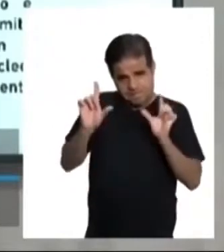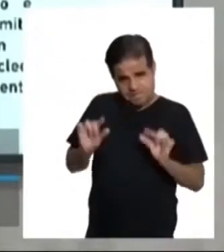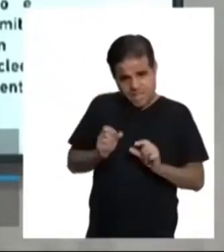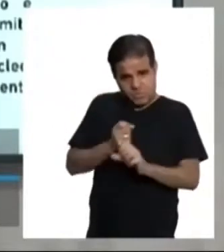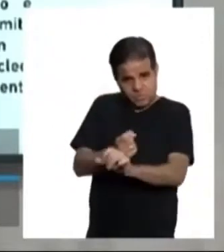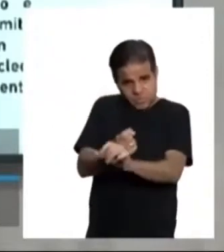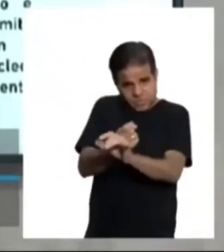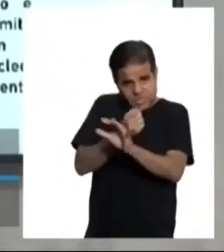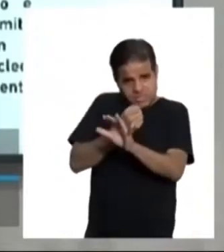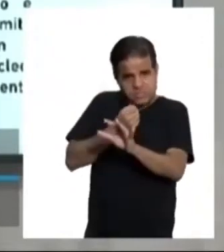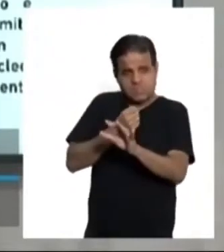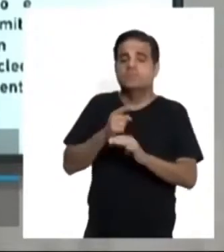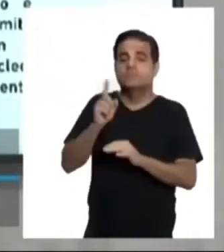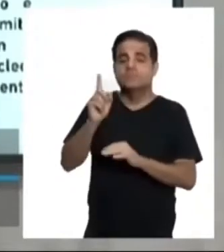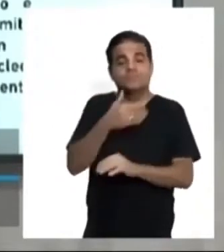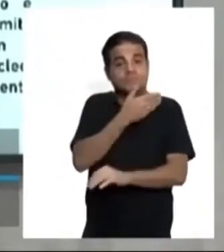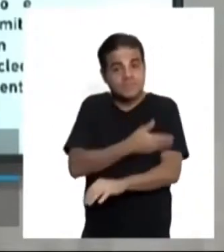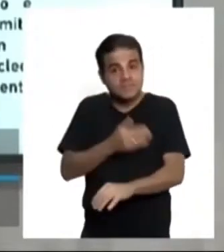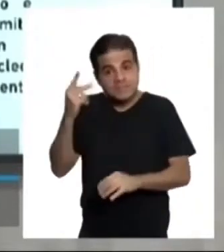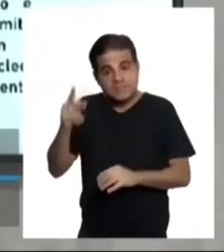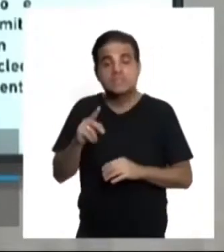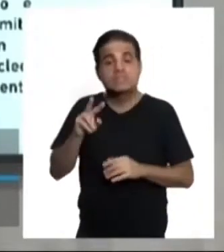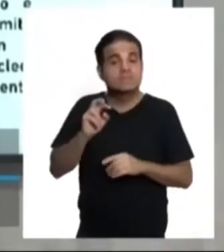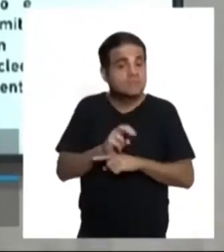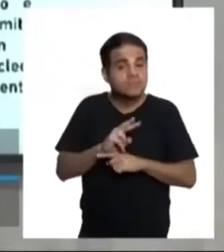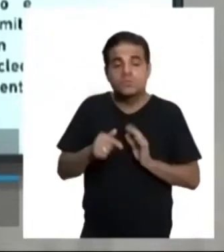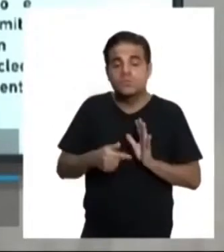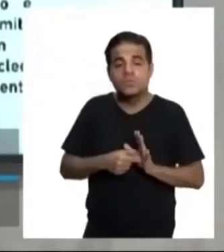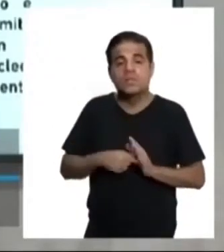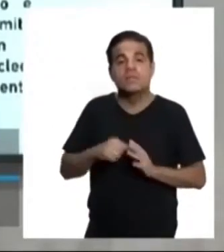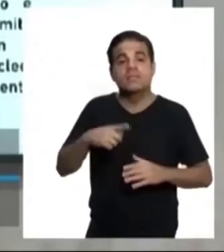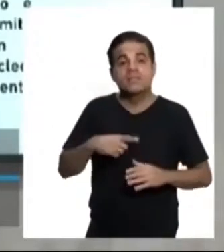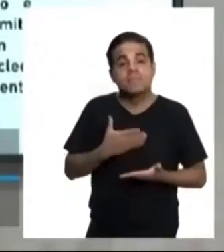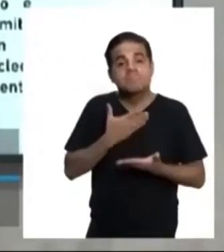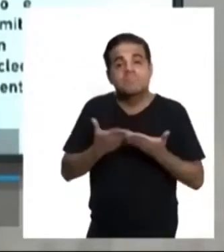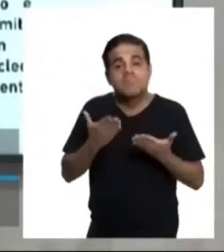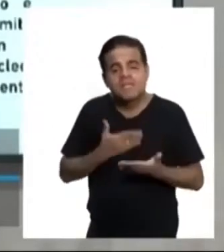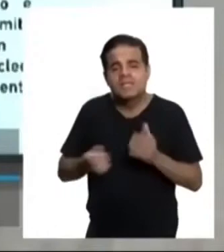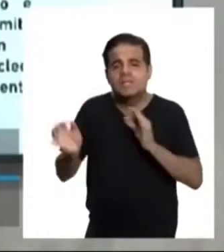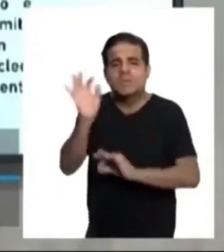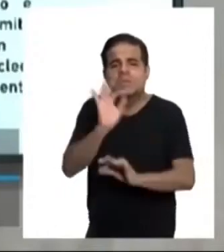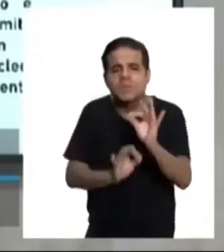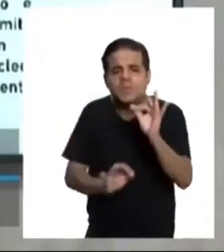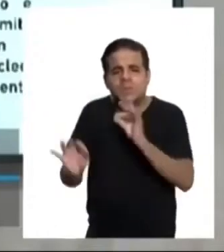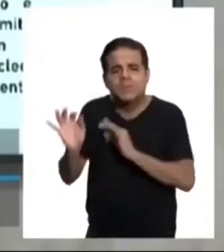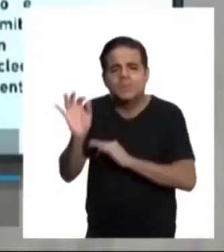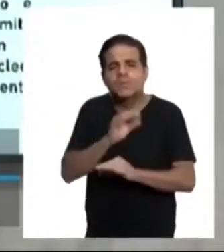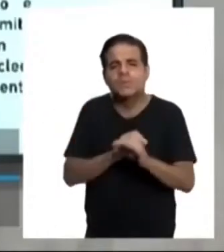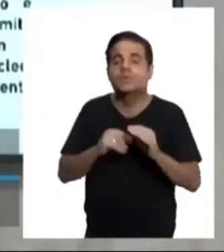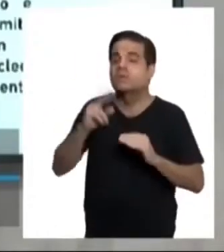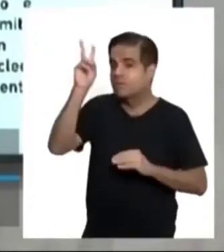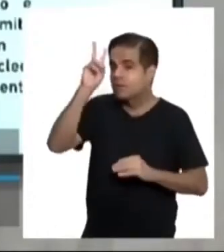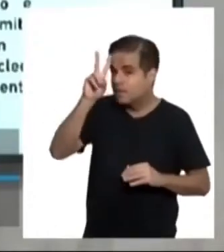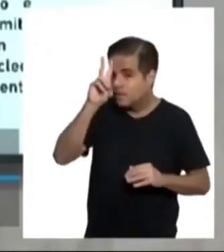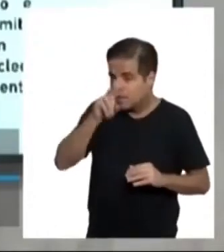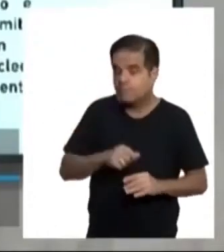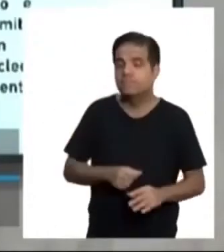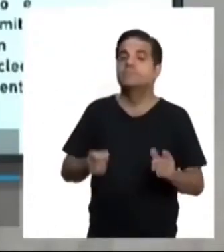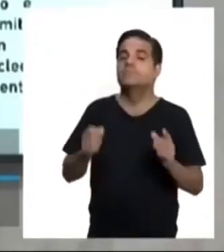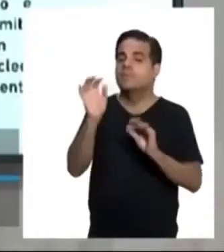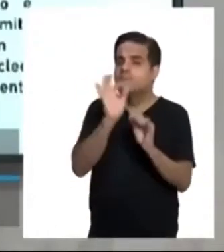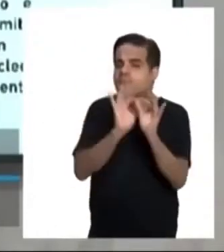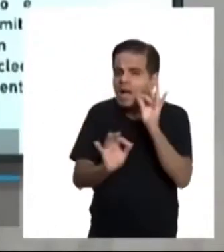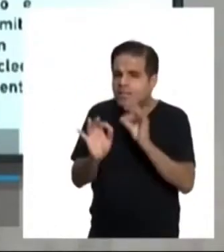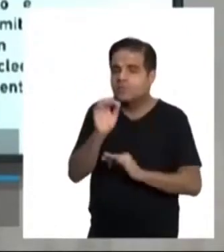radioativo, então a tendência dele é o que é? É perder as partículas do núcleo. Lembre que partículas do